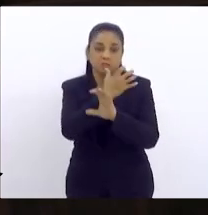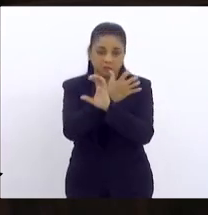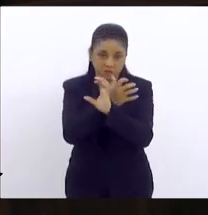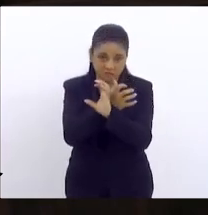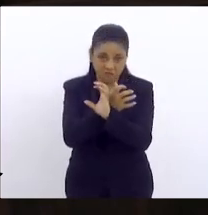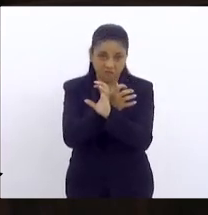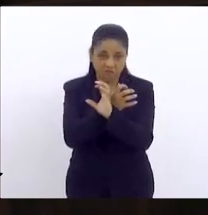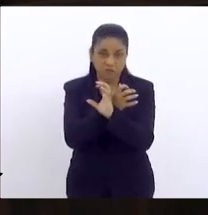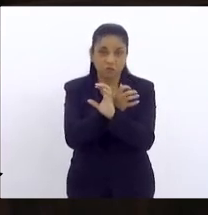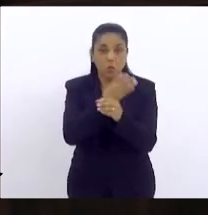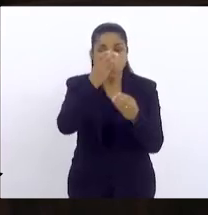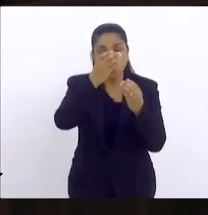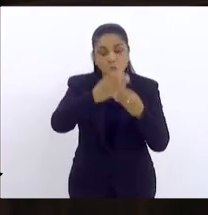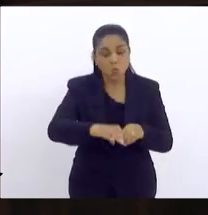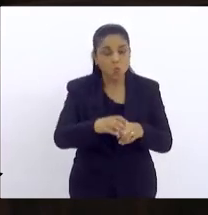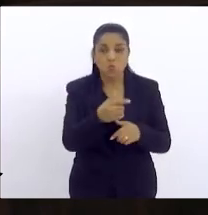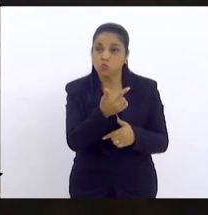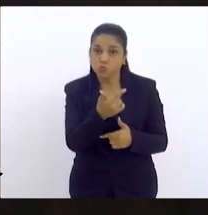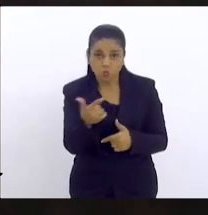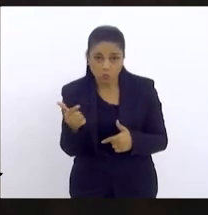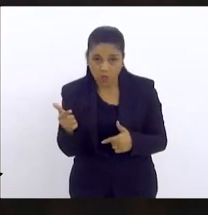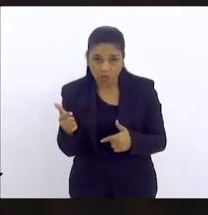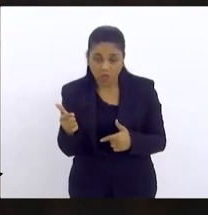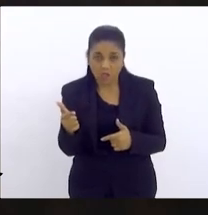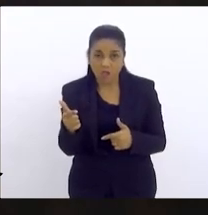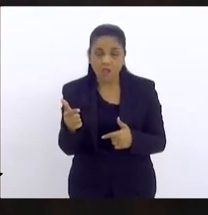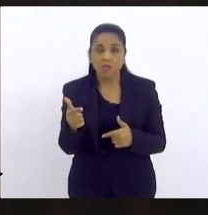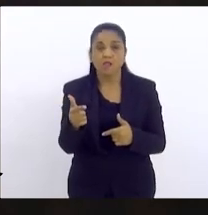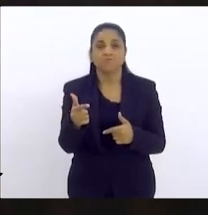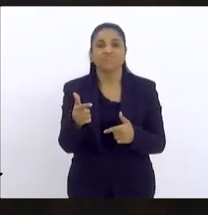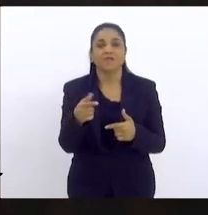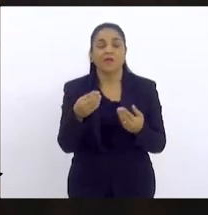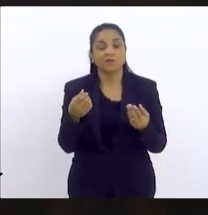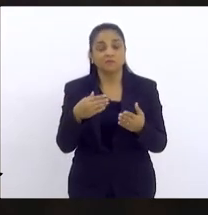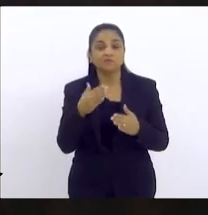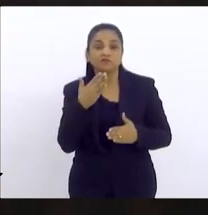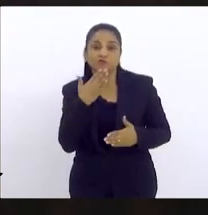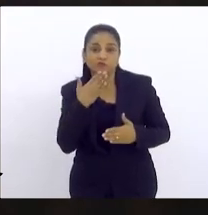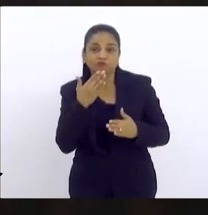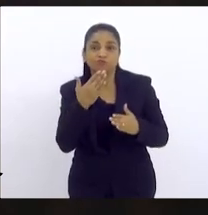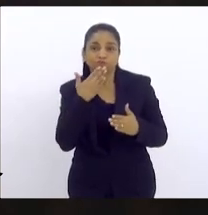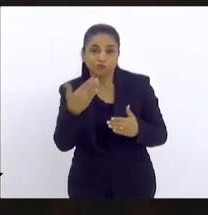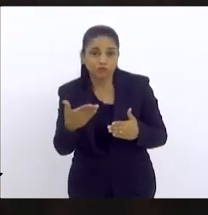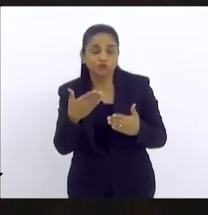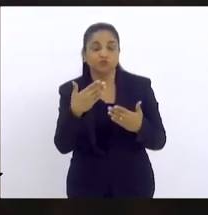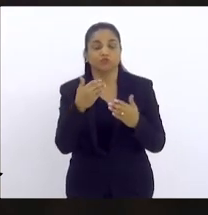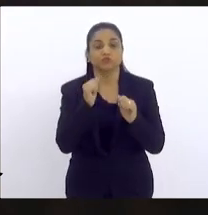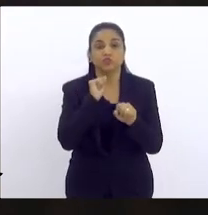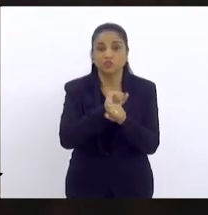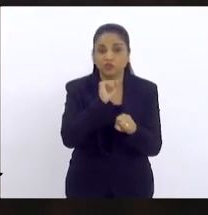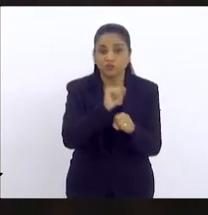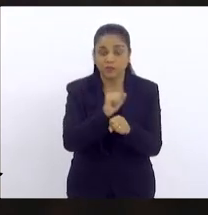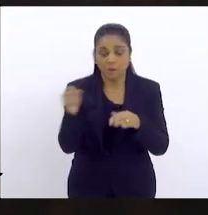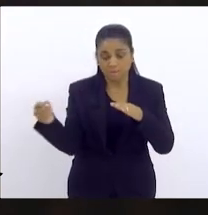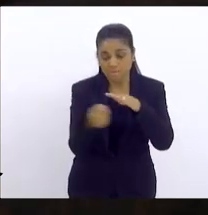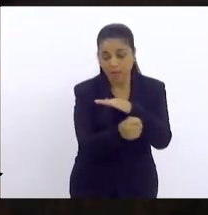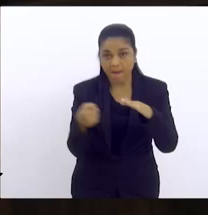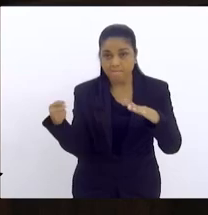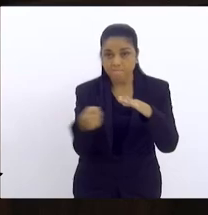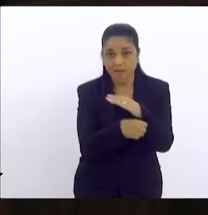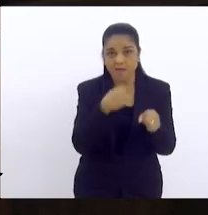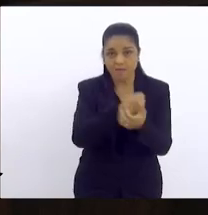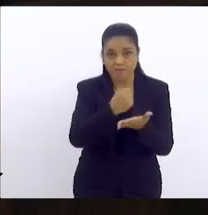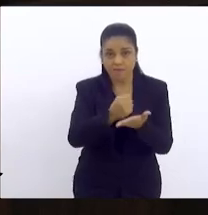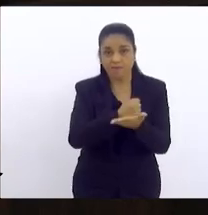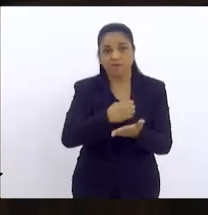estamos vivenciando agora a expectativa de com ingresso de novas delegadas e agentes o dgpb não é o